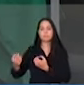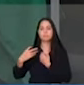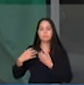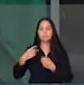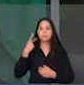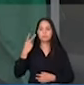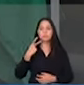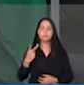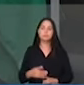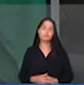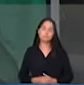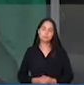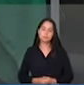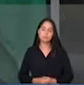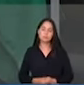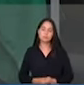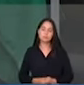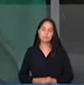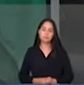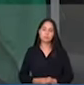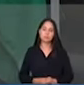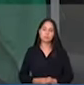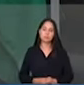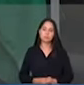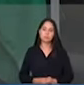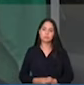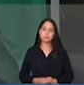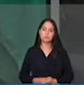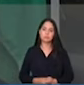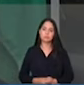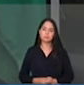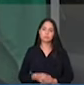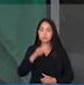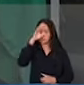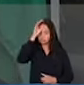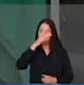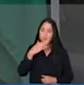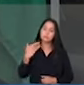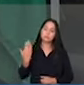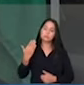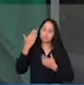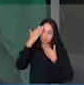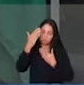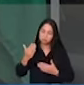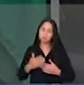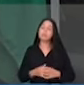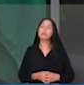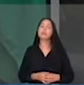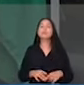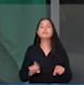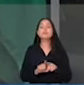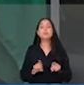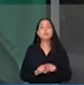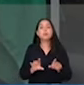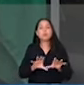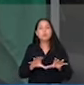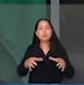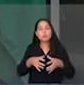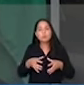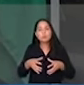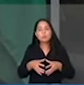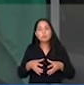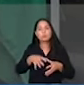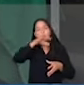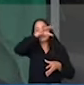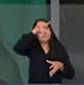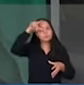pelo para terminar senhor presidente agradeço e honro a pequena comitiva que veio do meu querido Mato